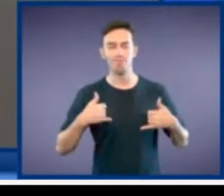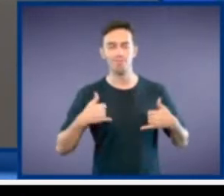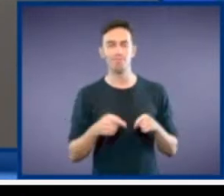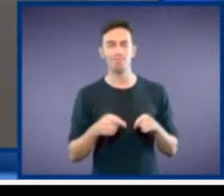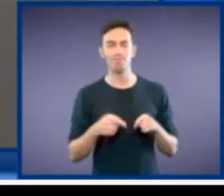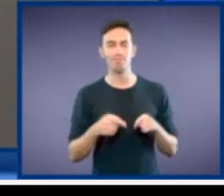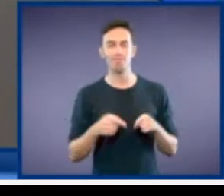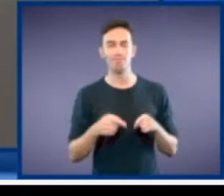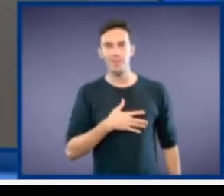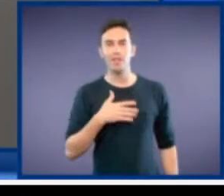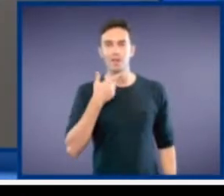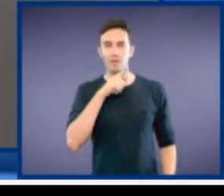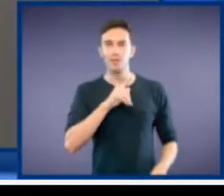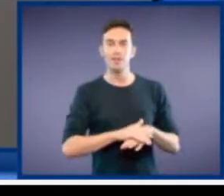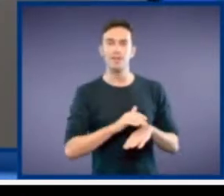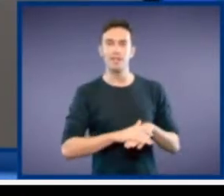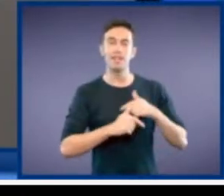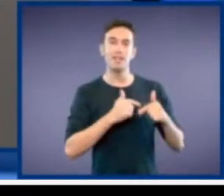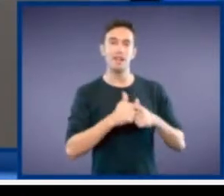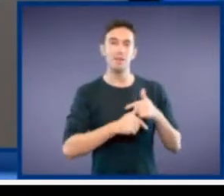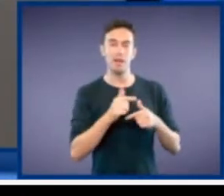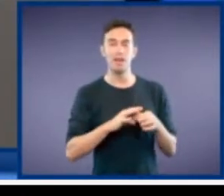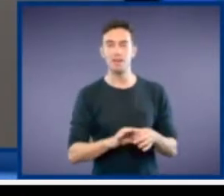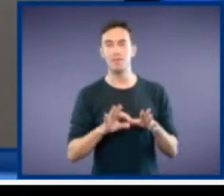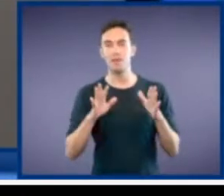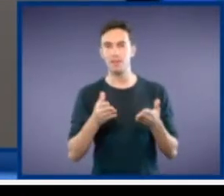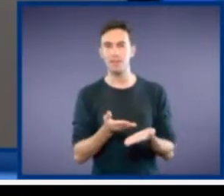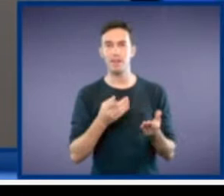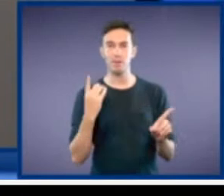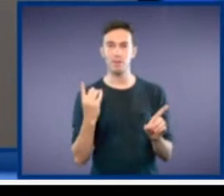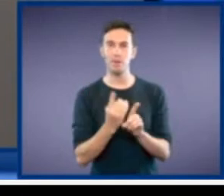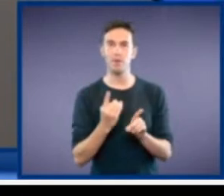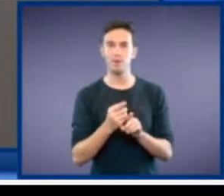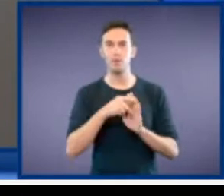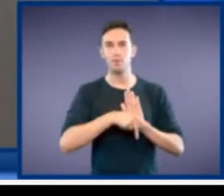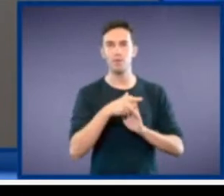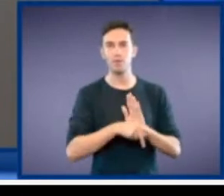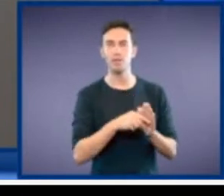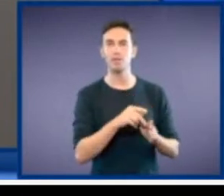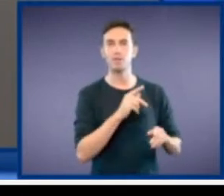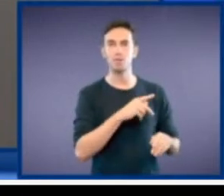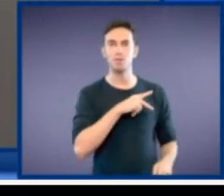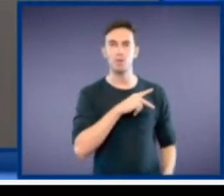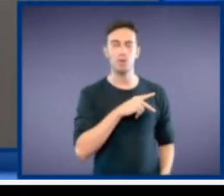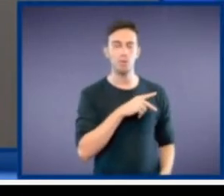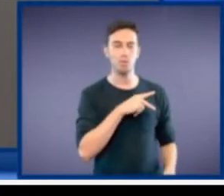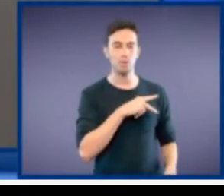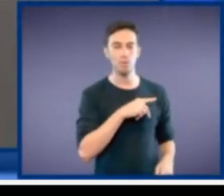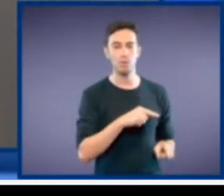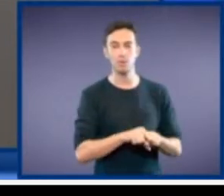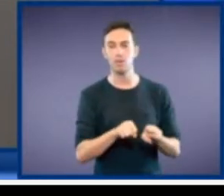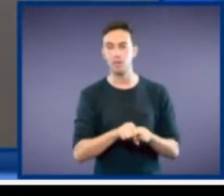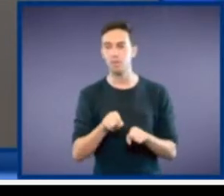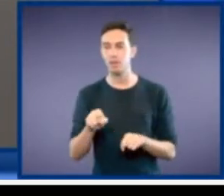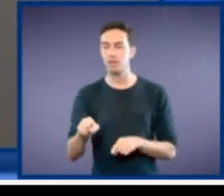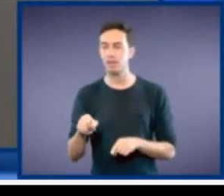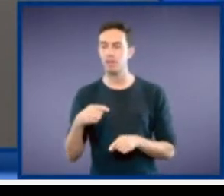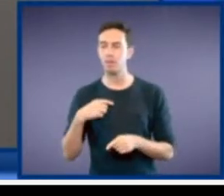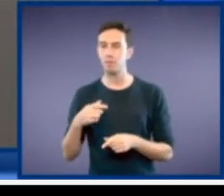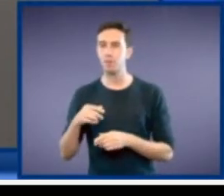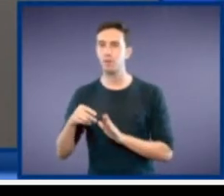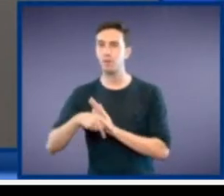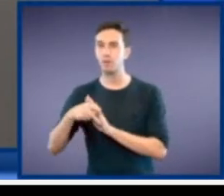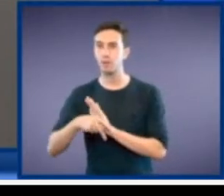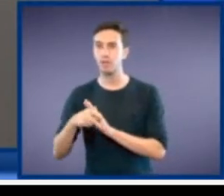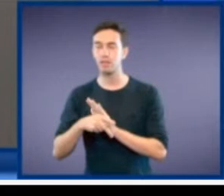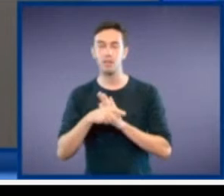de cumprir esse papel, viabilizando o encontro de projetos públicos com investidores. Essa é a nossa função e é isso que a gente está fazendo aqui